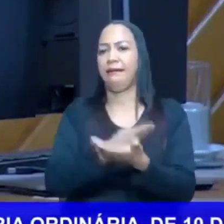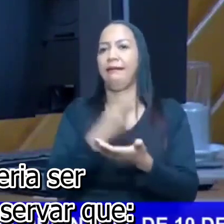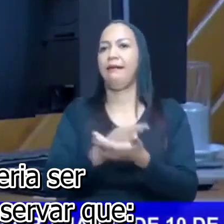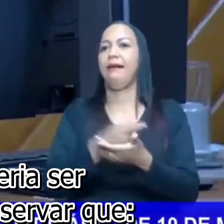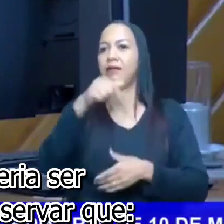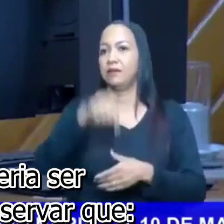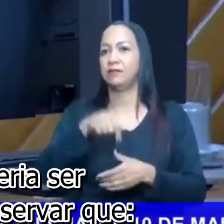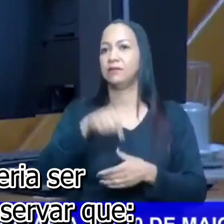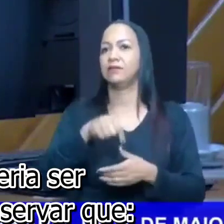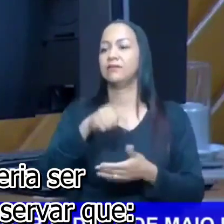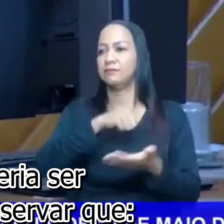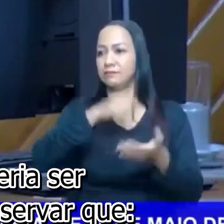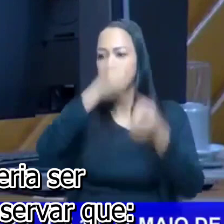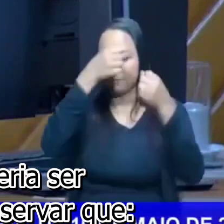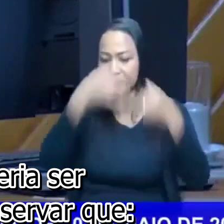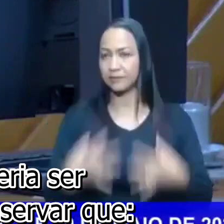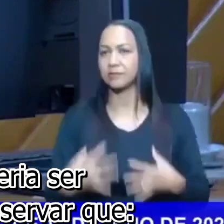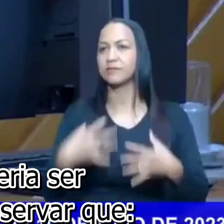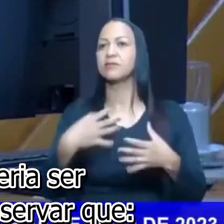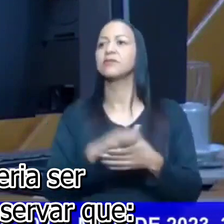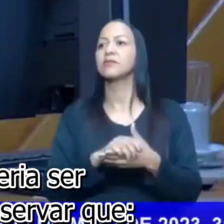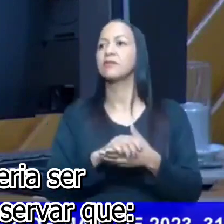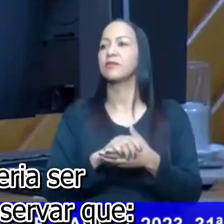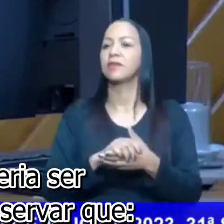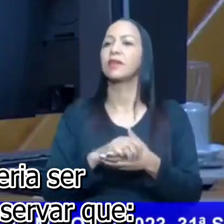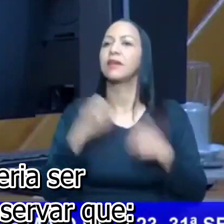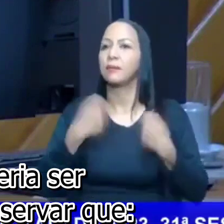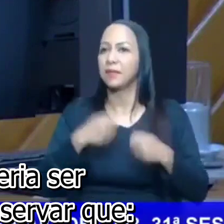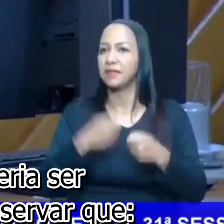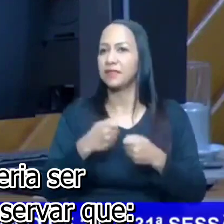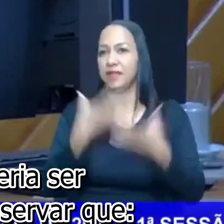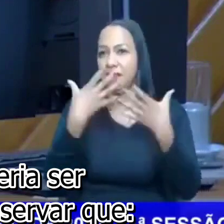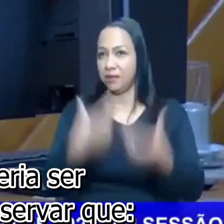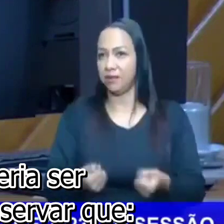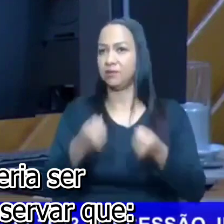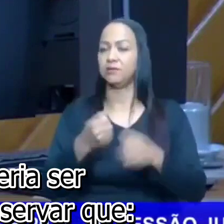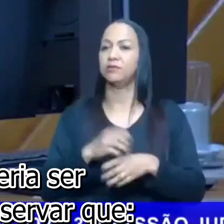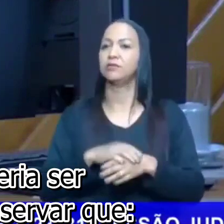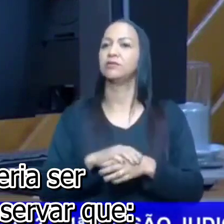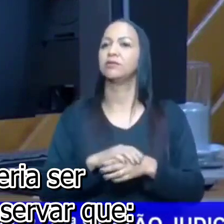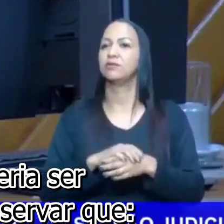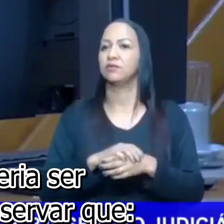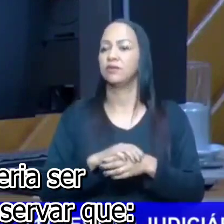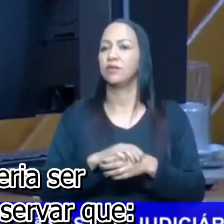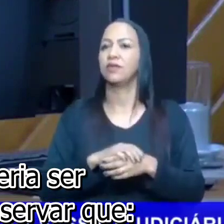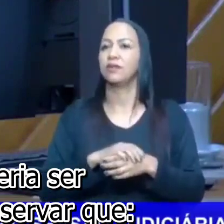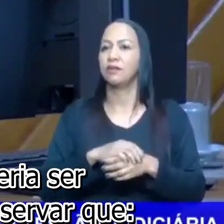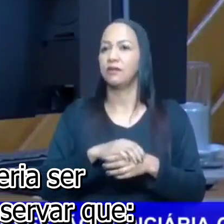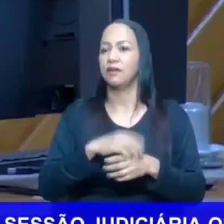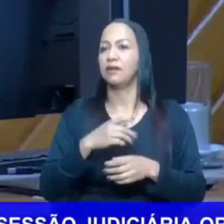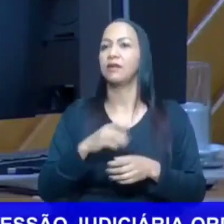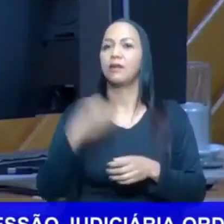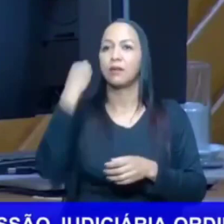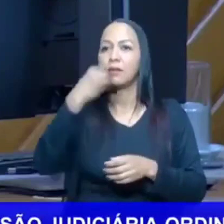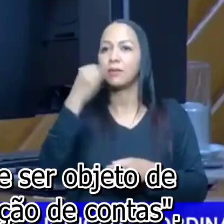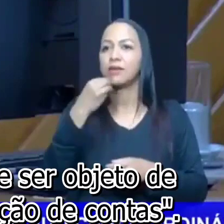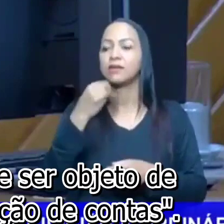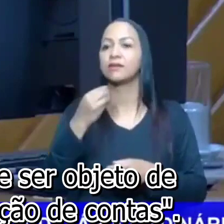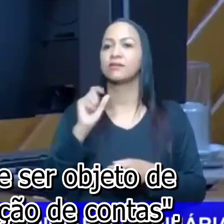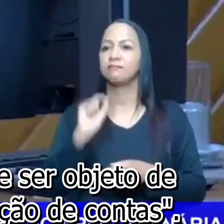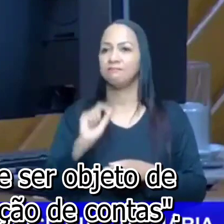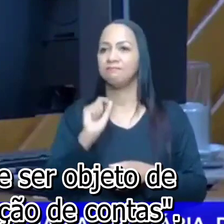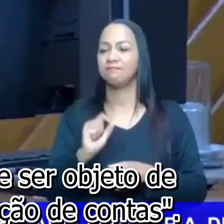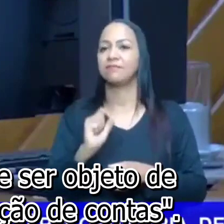autos, e que eventual indício de irregularidade deveria ser apurado em procedimento autônomo, cumpre observar que